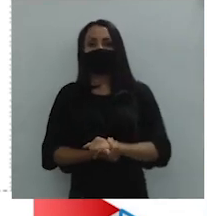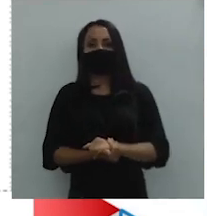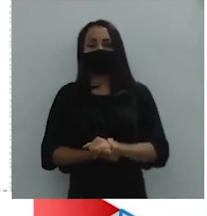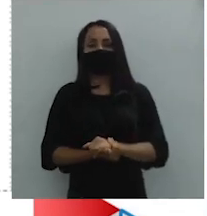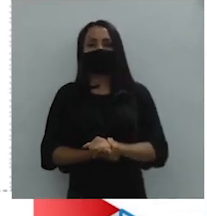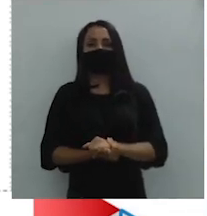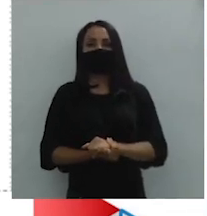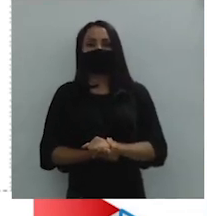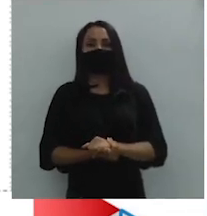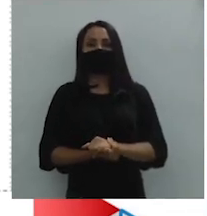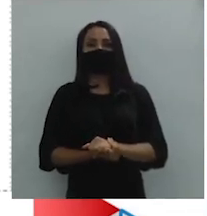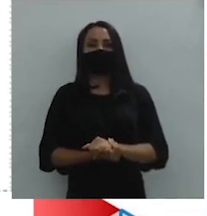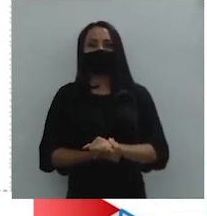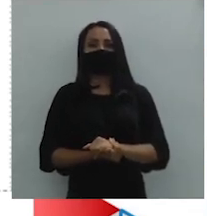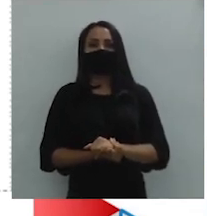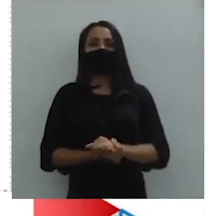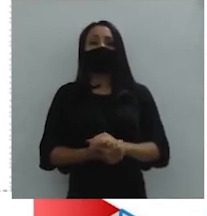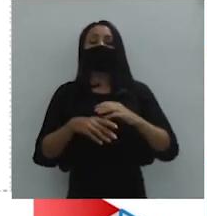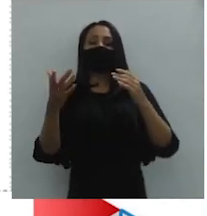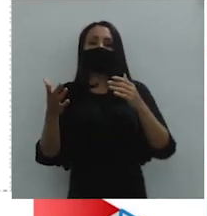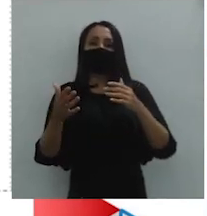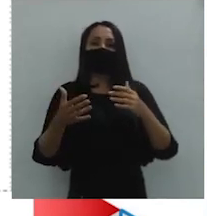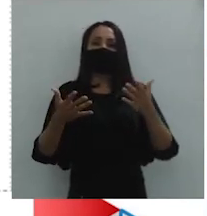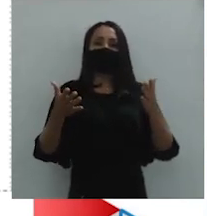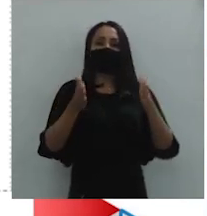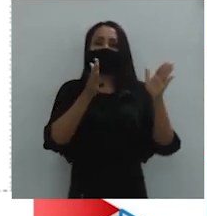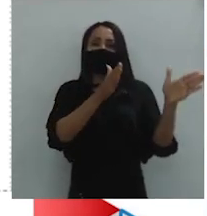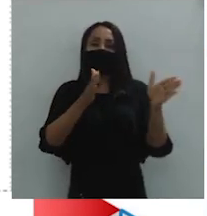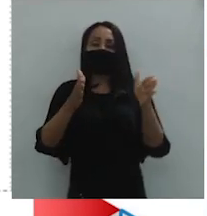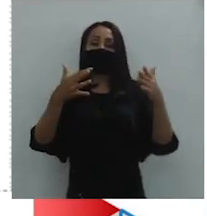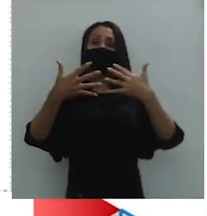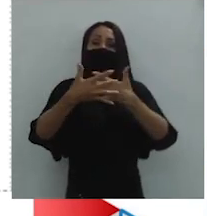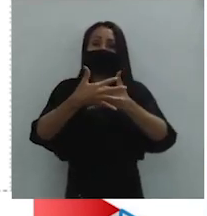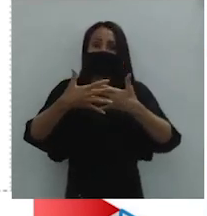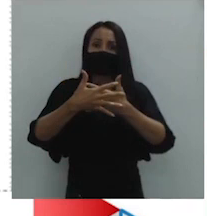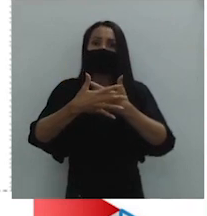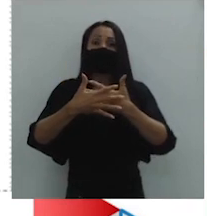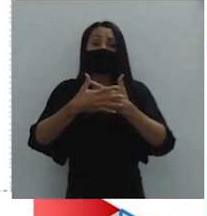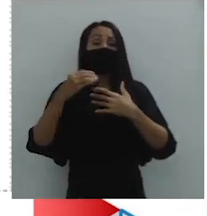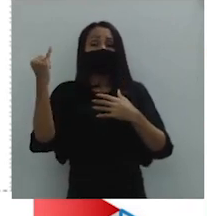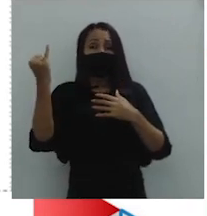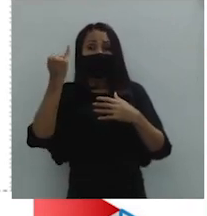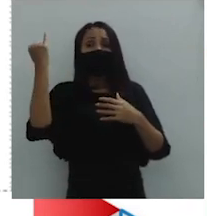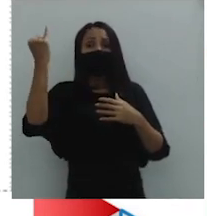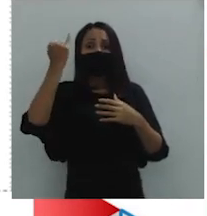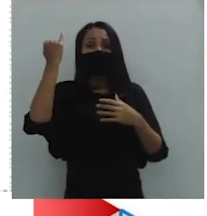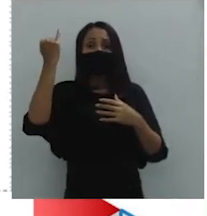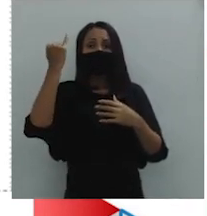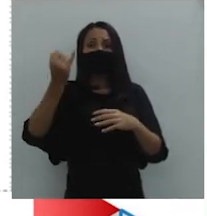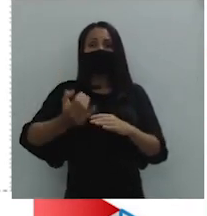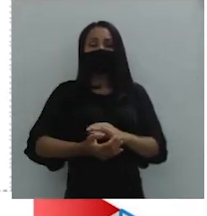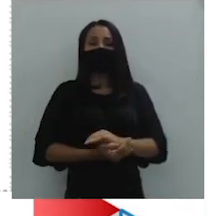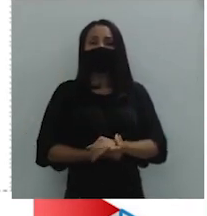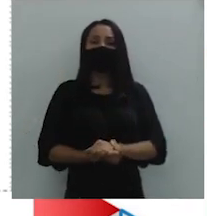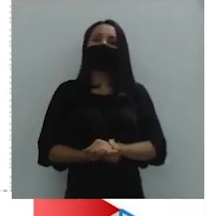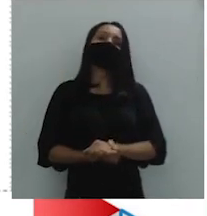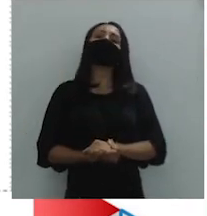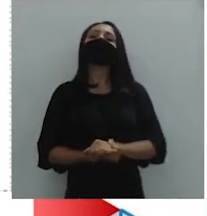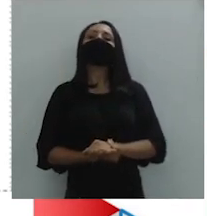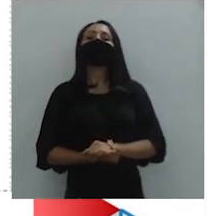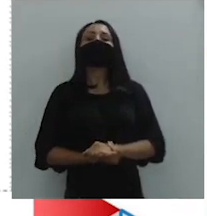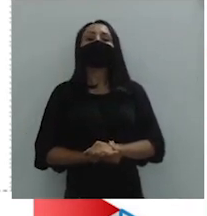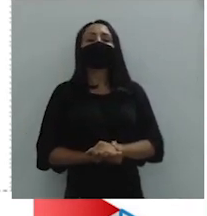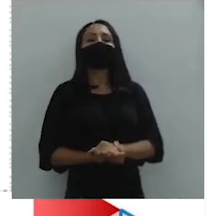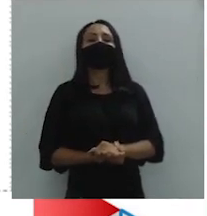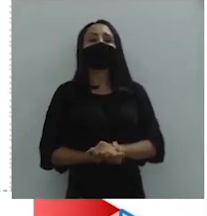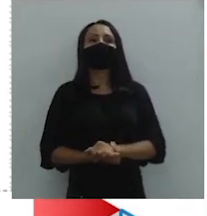Na questão de processo de urbanização, é outro tópico bem interessante, ok? Foca aqui nessa